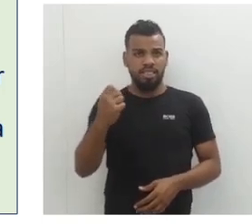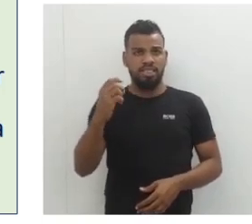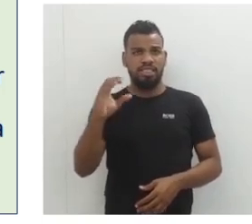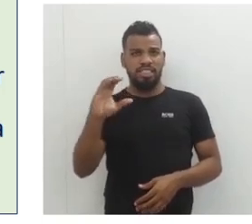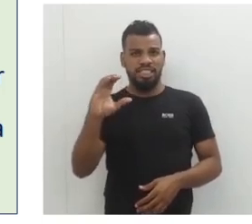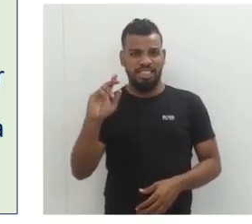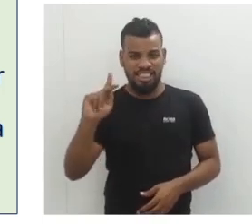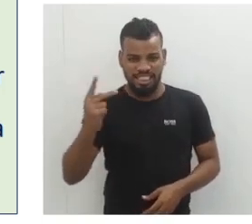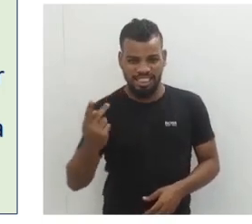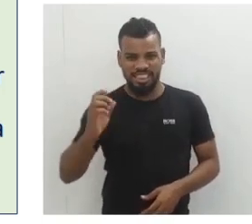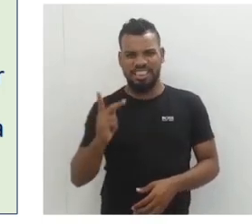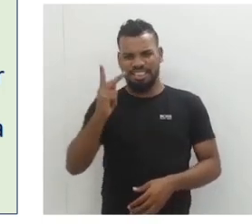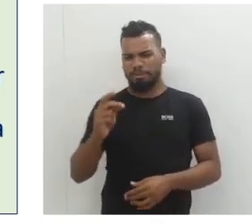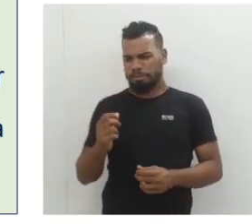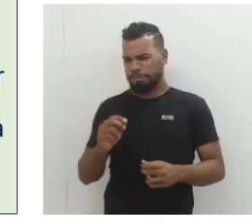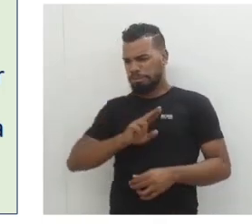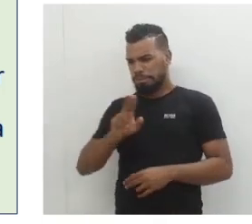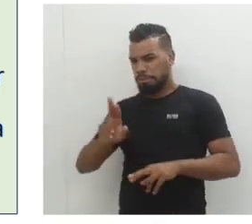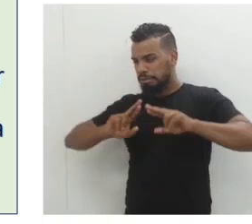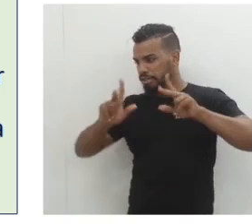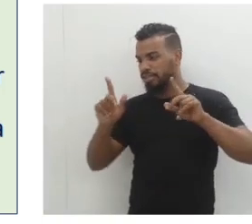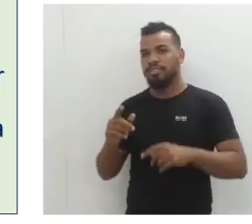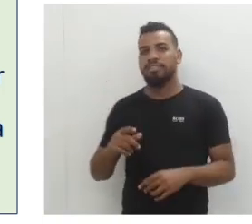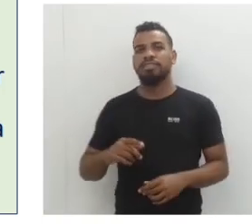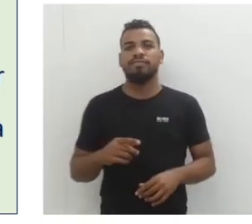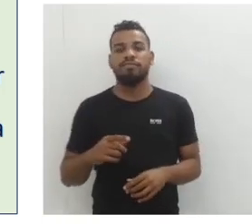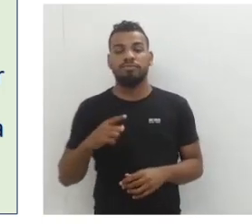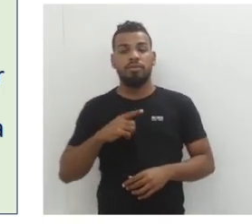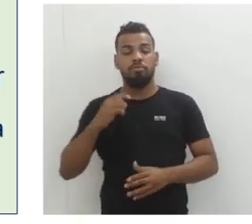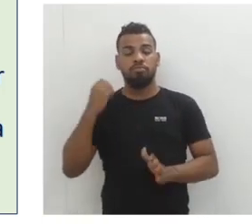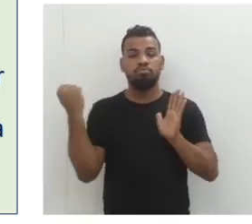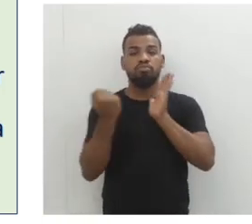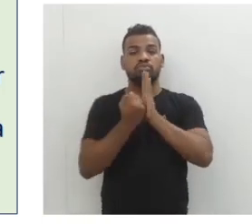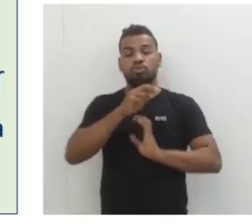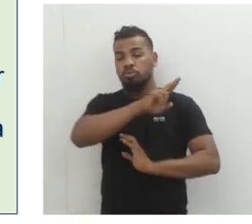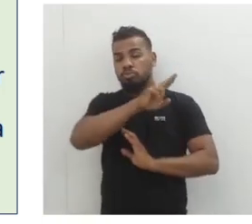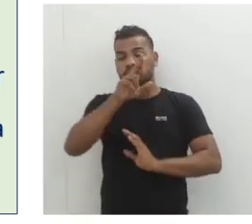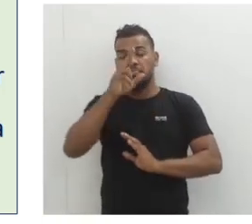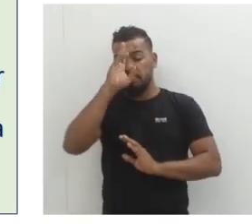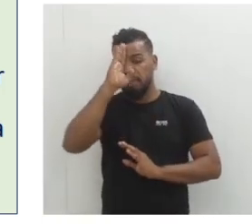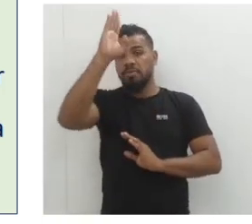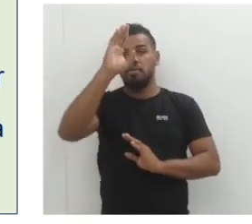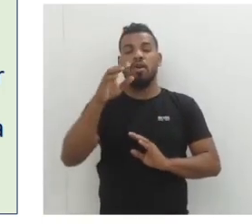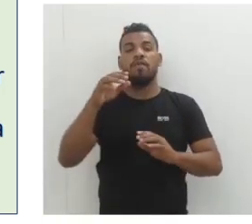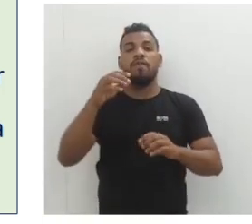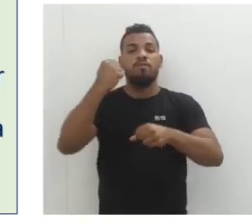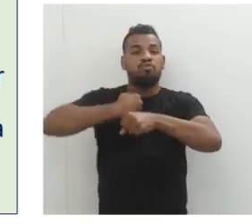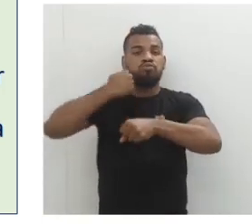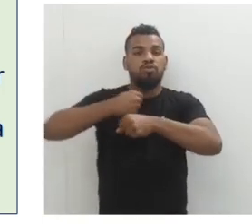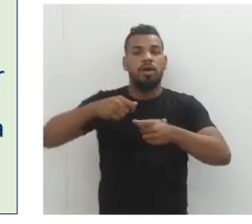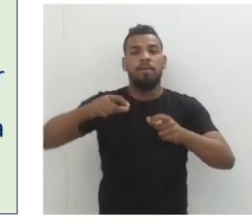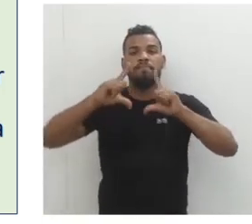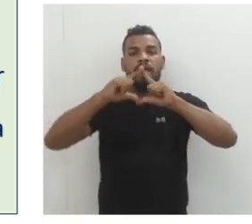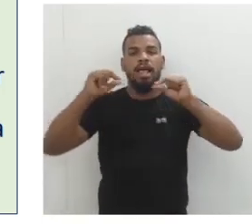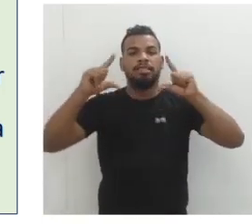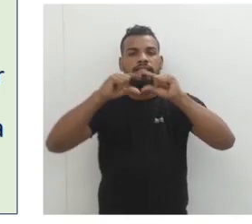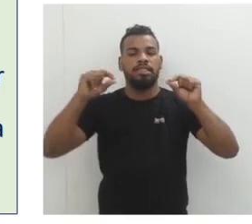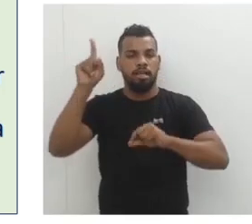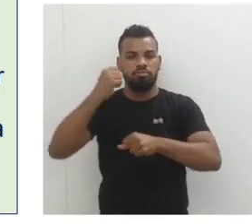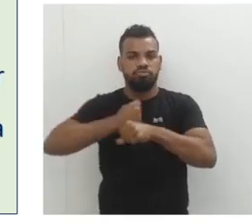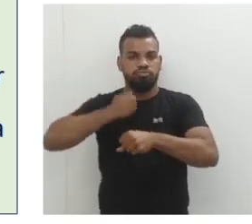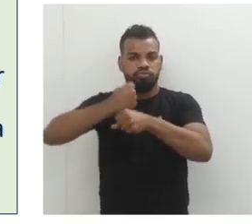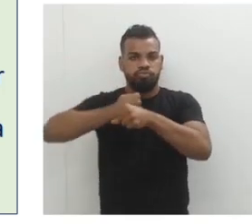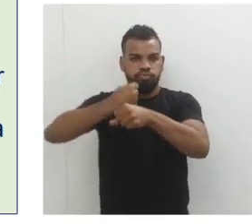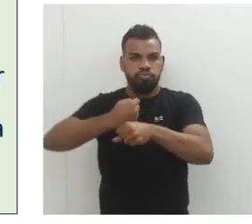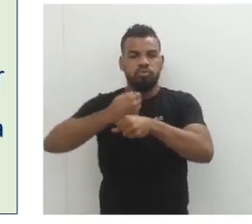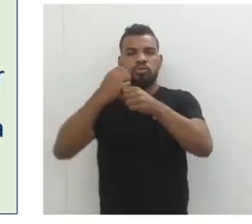5. Um dos marcos principais do seu governo é a construção de Brasília. Além desse feito, ele também